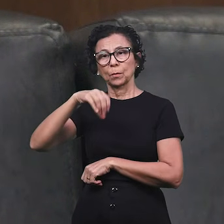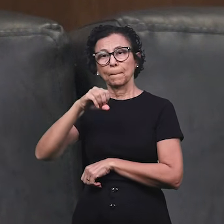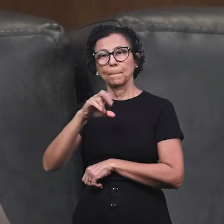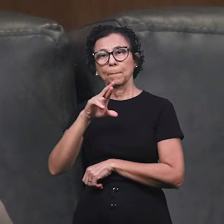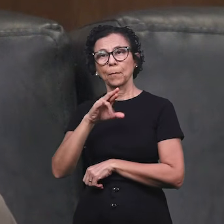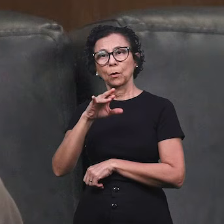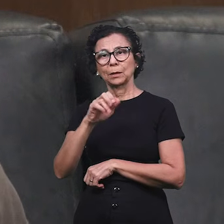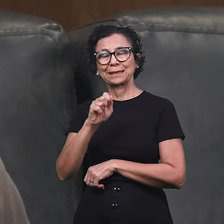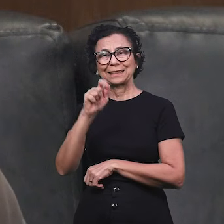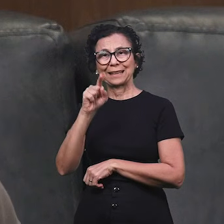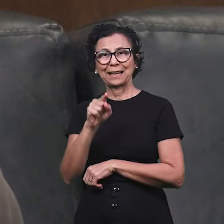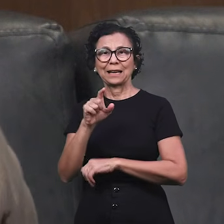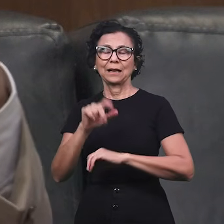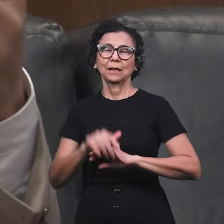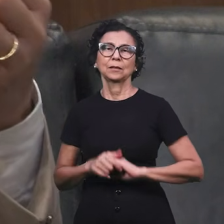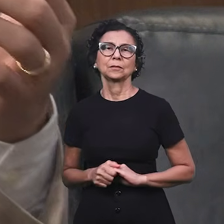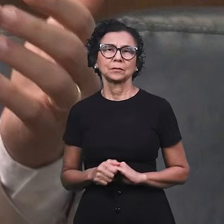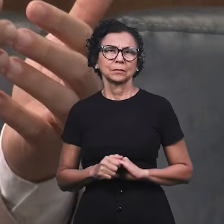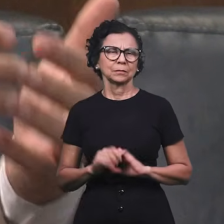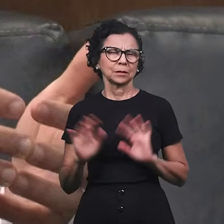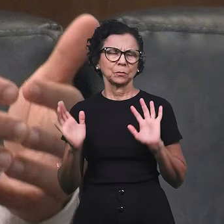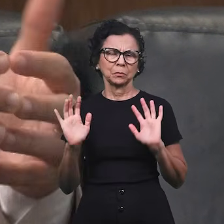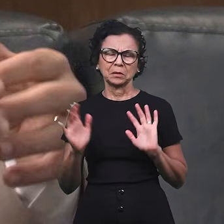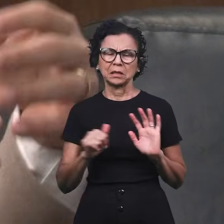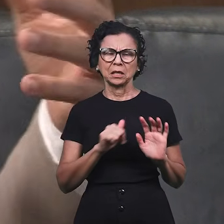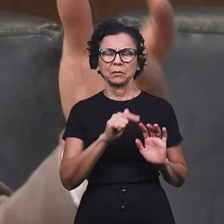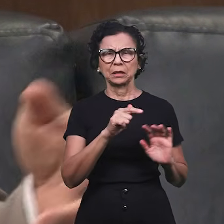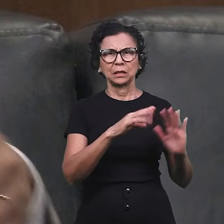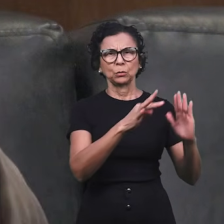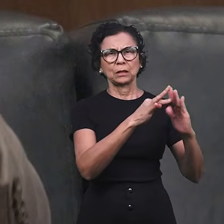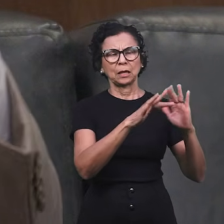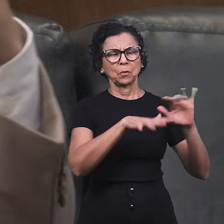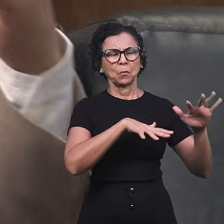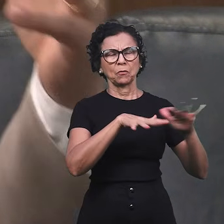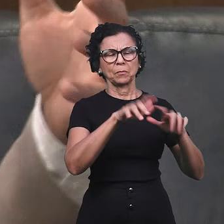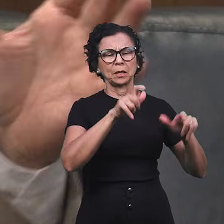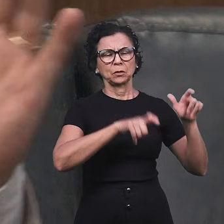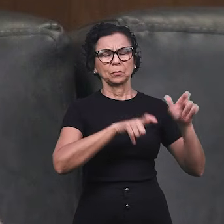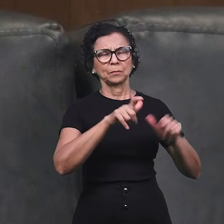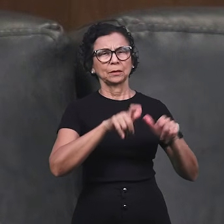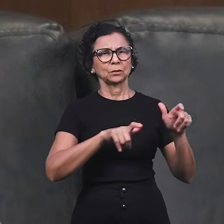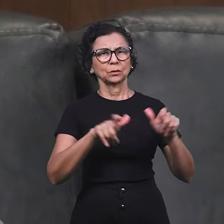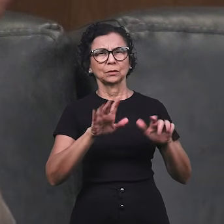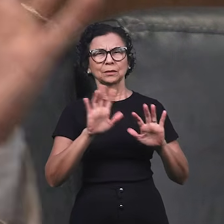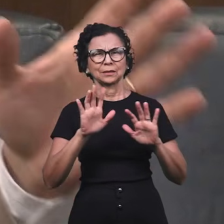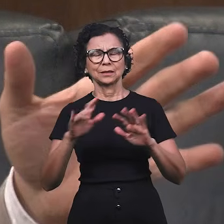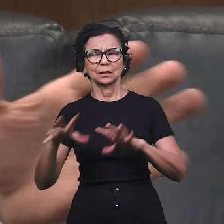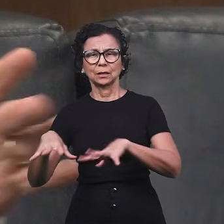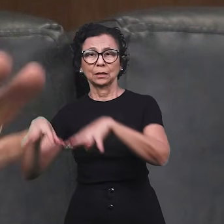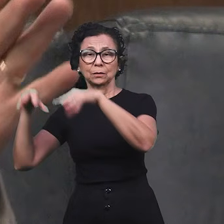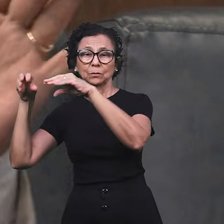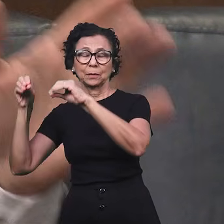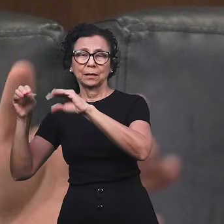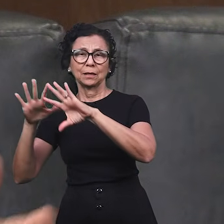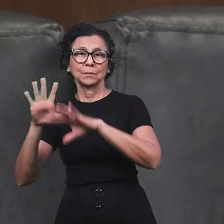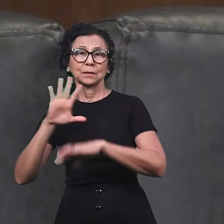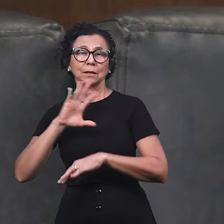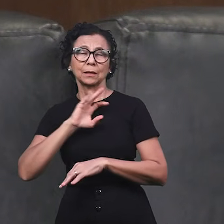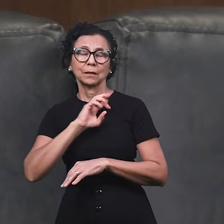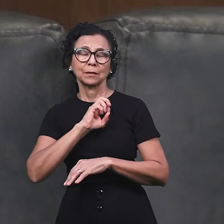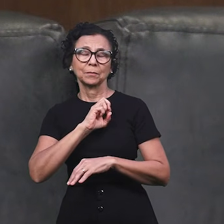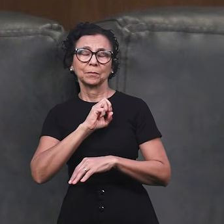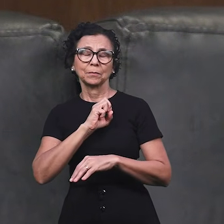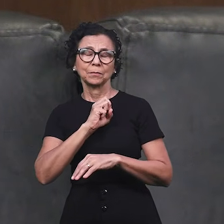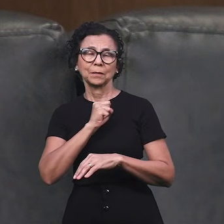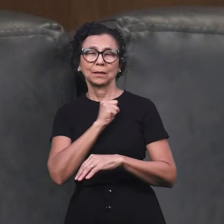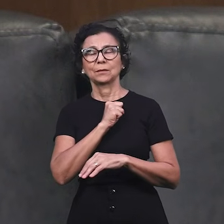não se incomodou em estar do lado do templo, com toda aquela movimentação do templo. Ele amava o culto, ele amava estar na